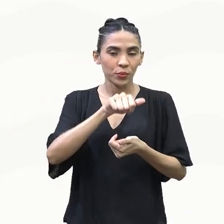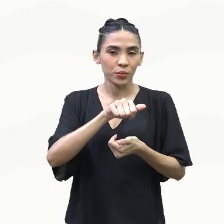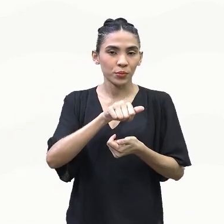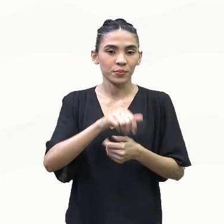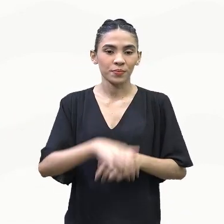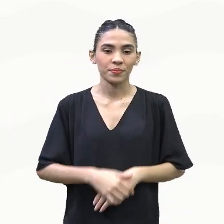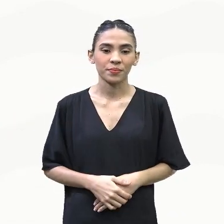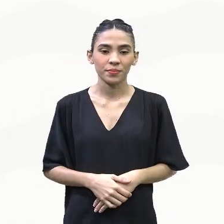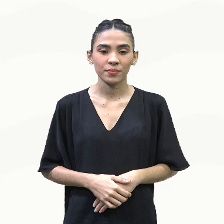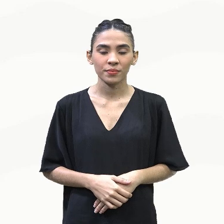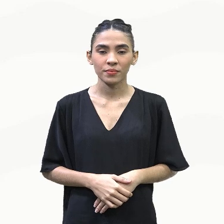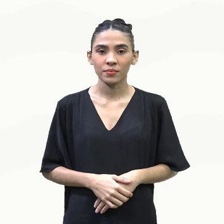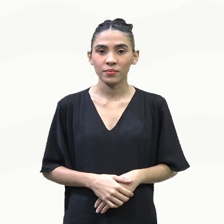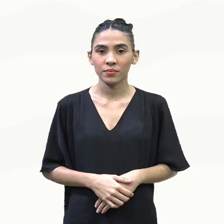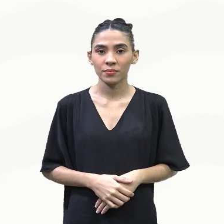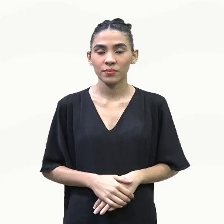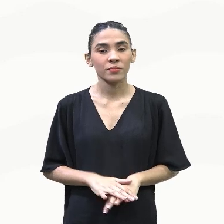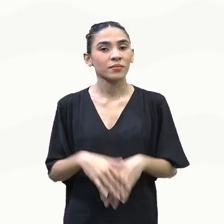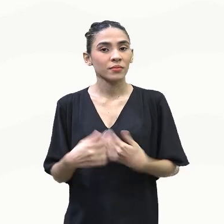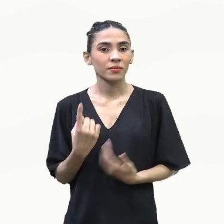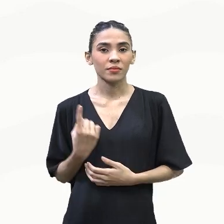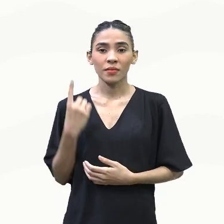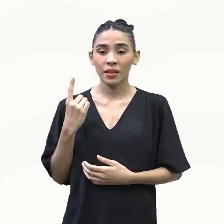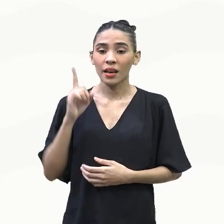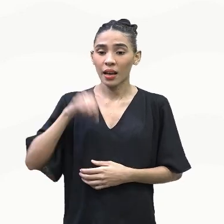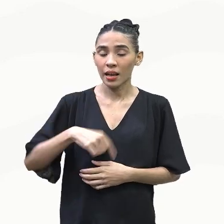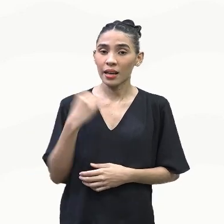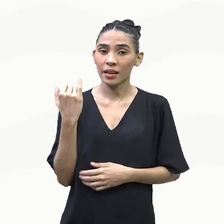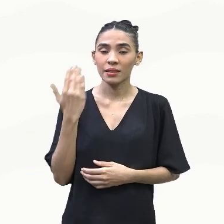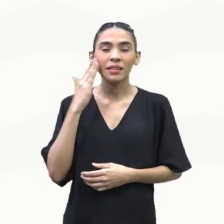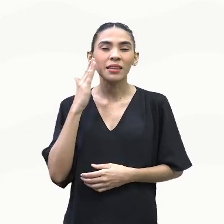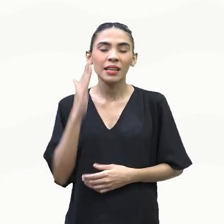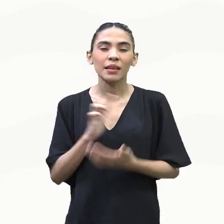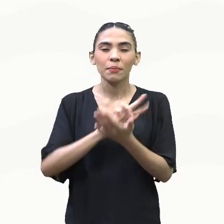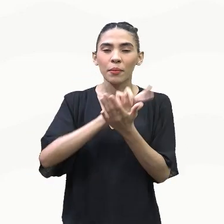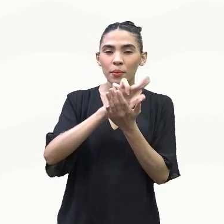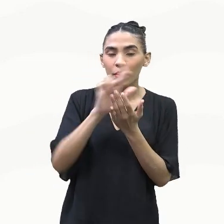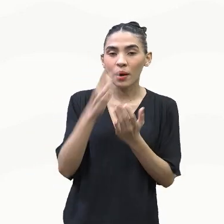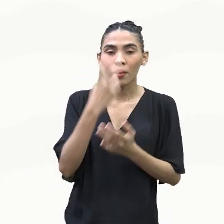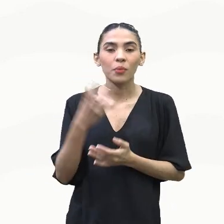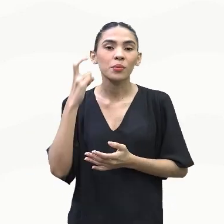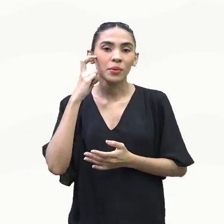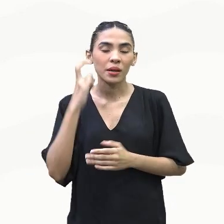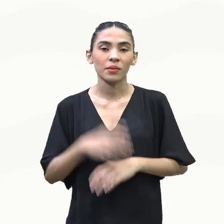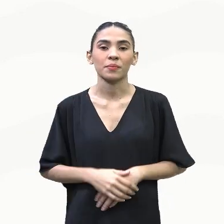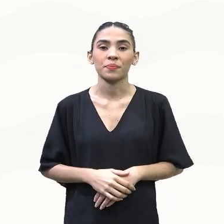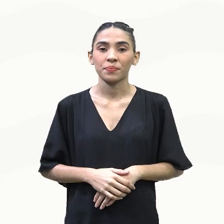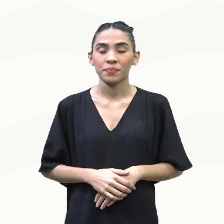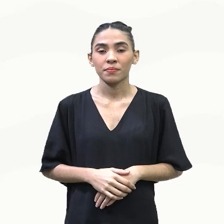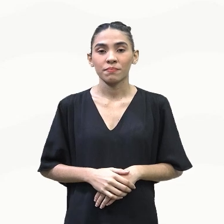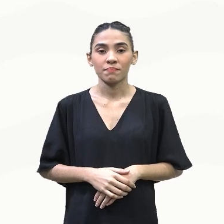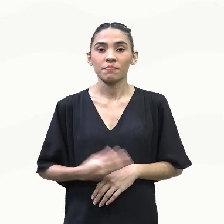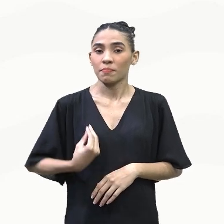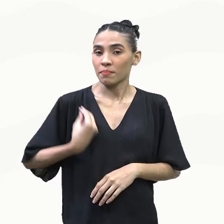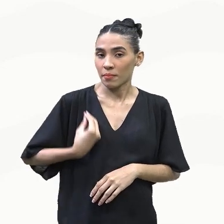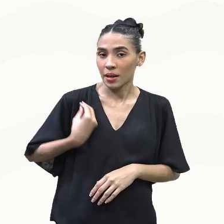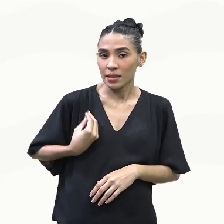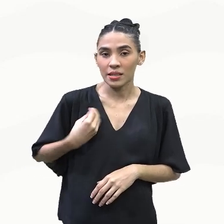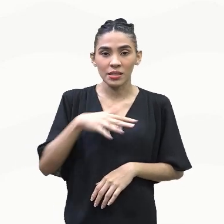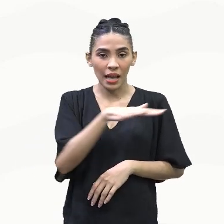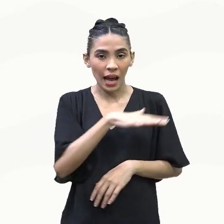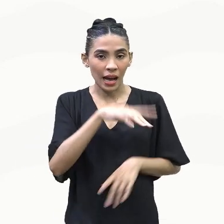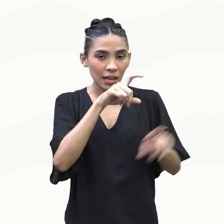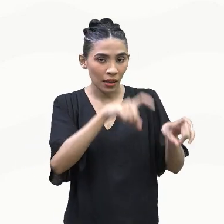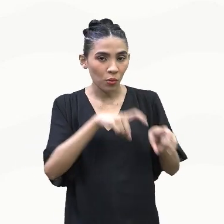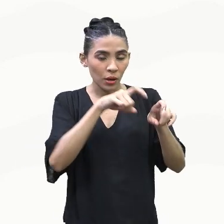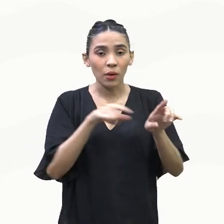demais pessoas. Aqui é para entender justamente essa diversidade cultural, que tanto está presente na zona urbana como